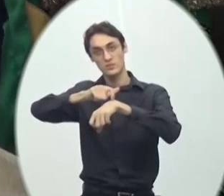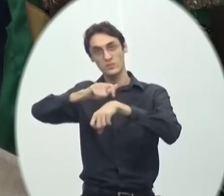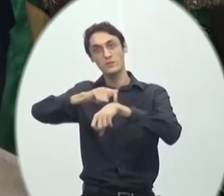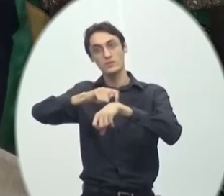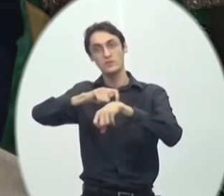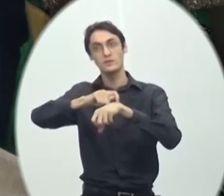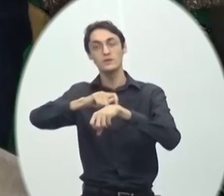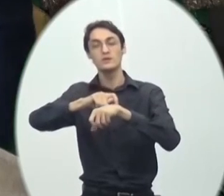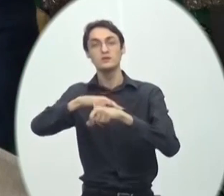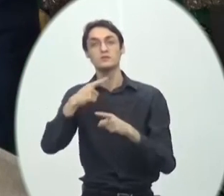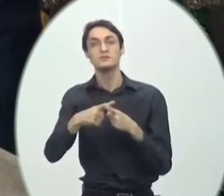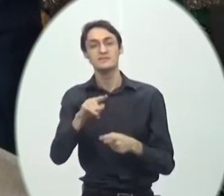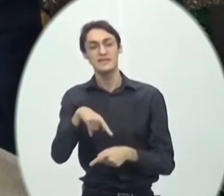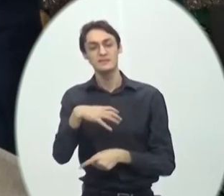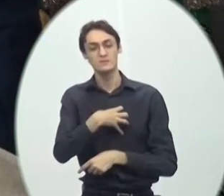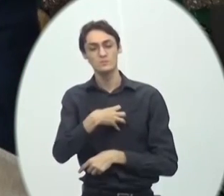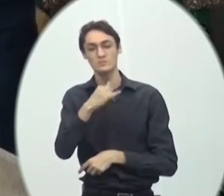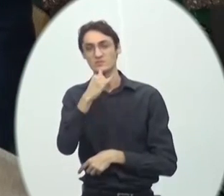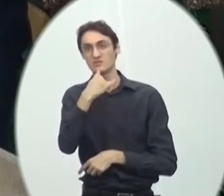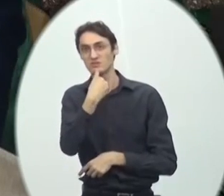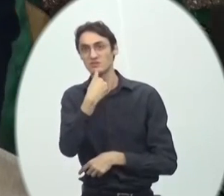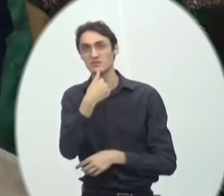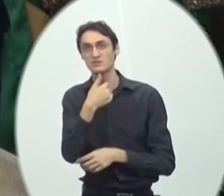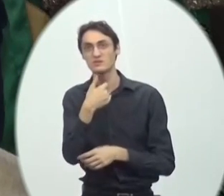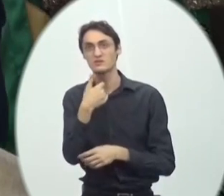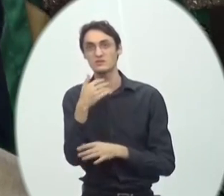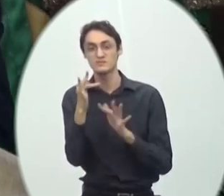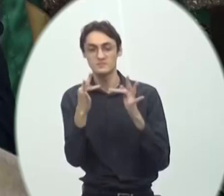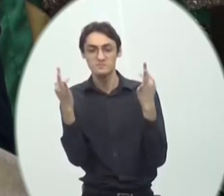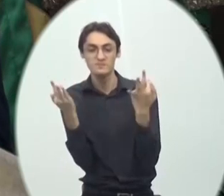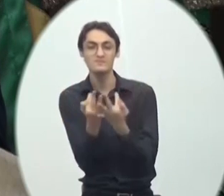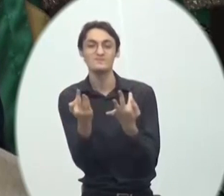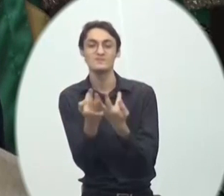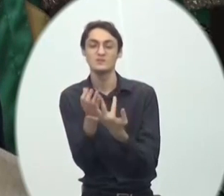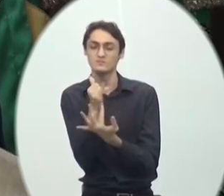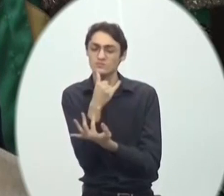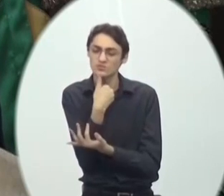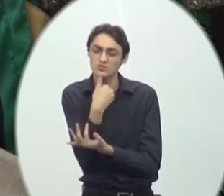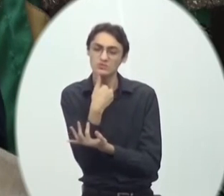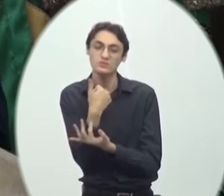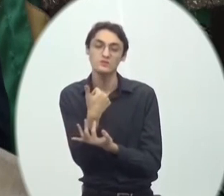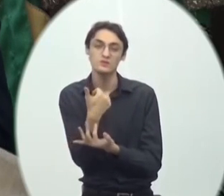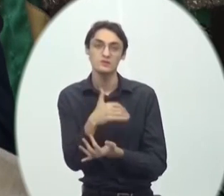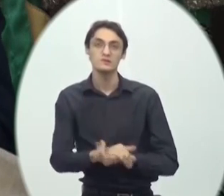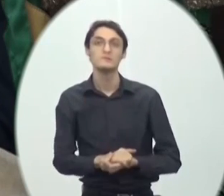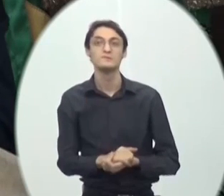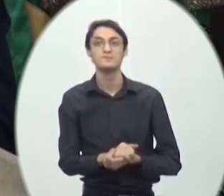porque é um momento muito triste que a gente vem passando, a nossa família vem passando, todas as dificuldades,